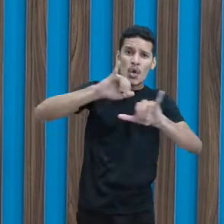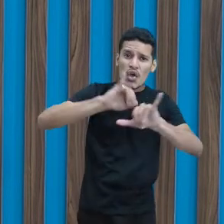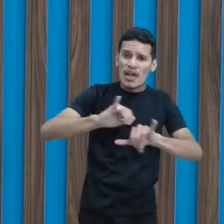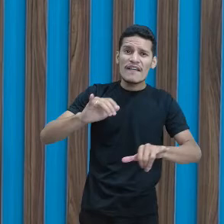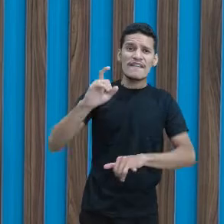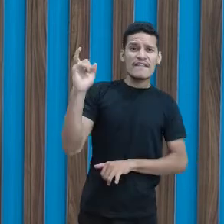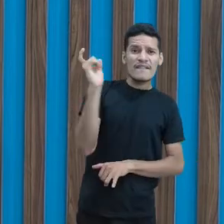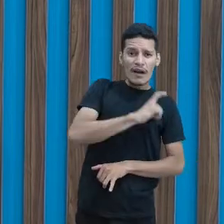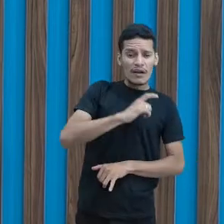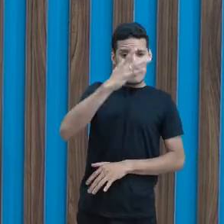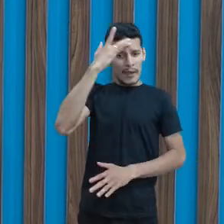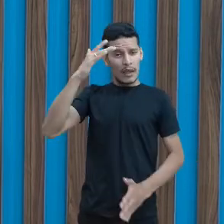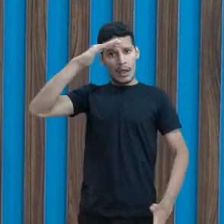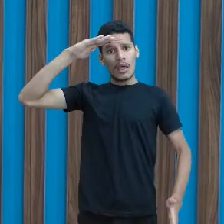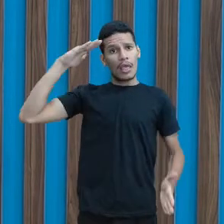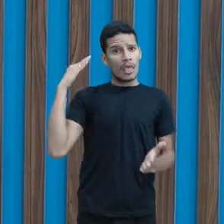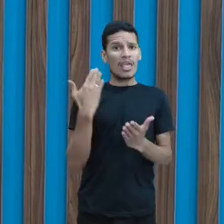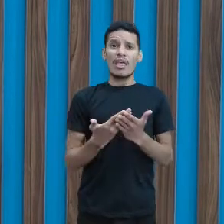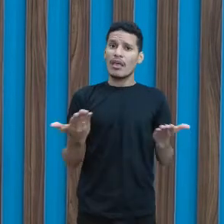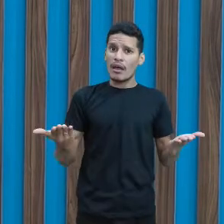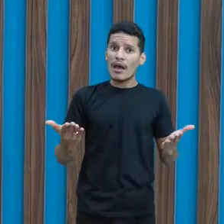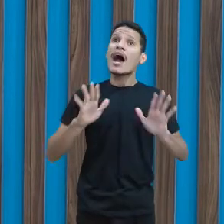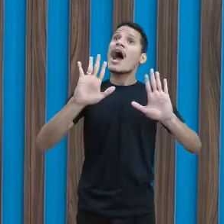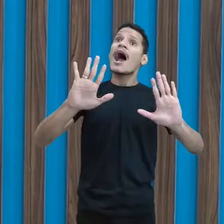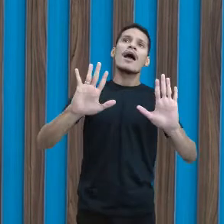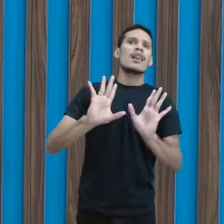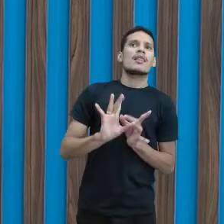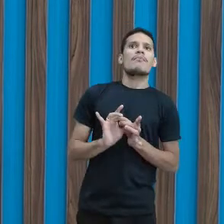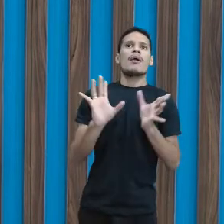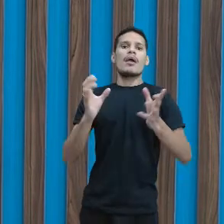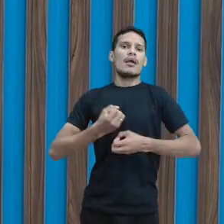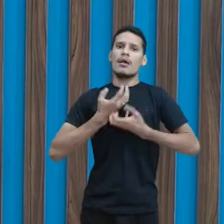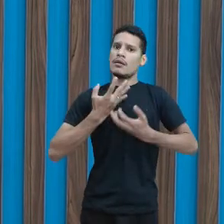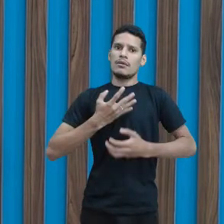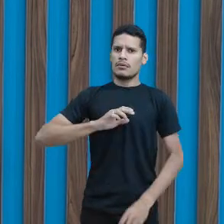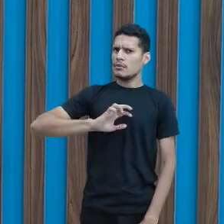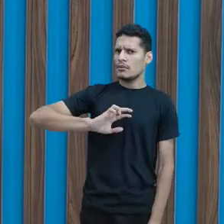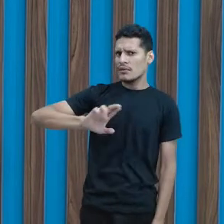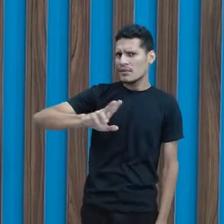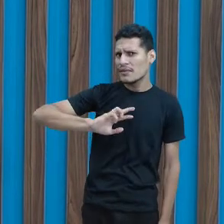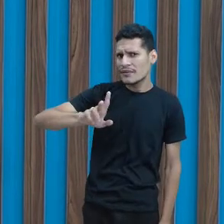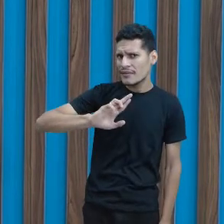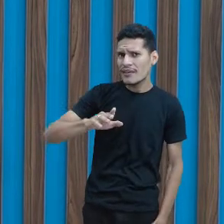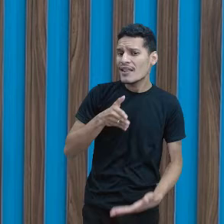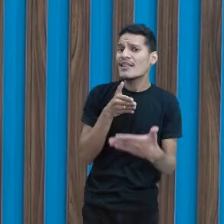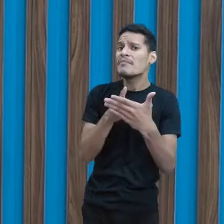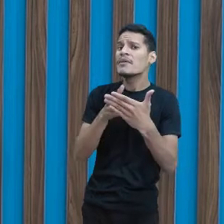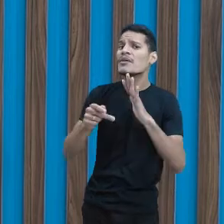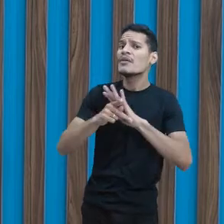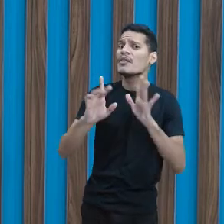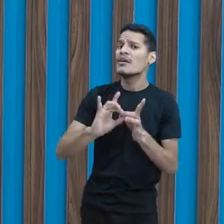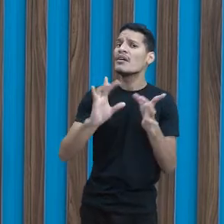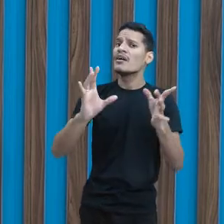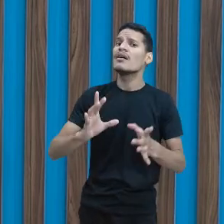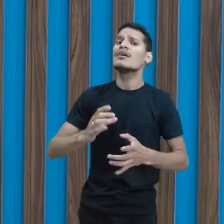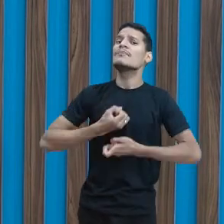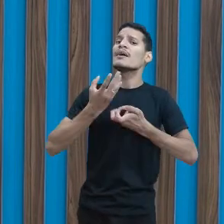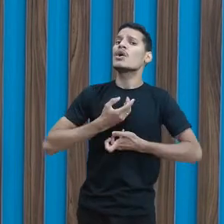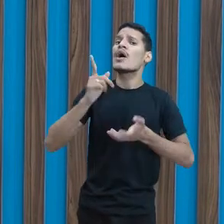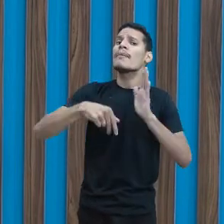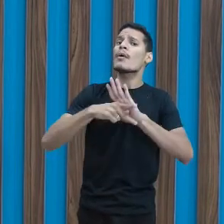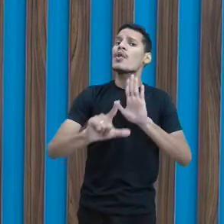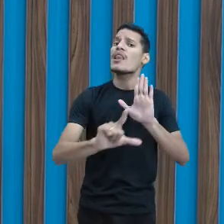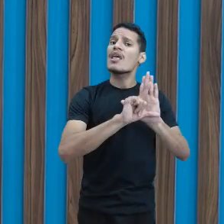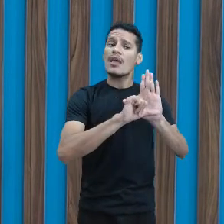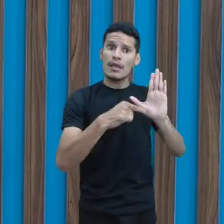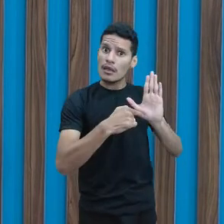o pessoal passou a acreditar. Ah, mas é liberdade de expressão. Não é. O limite da liberdade de expressão é a lei. Então,